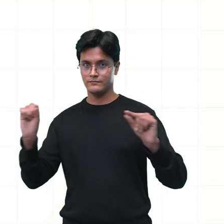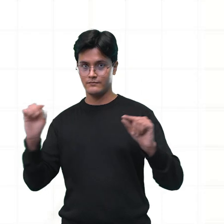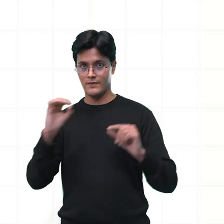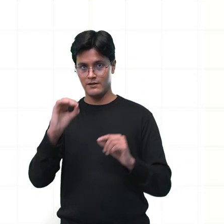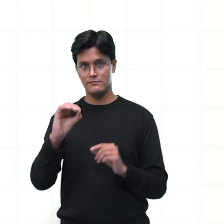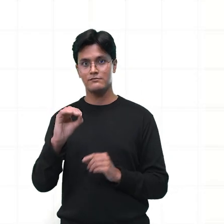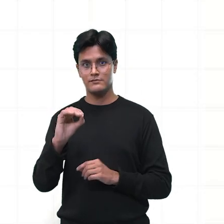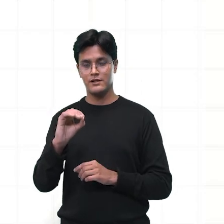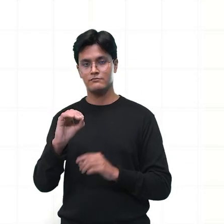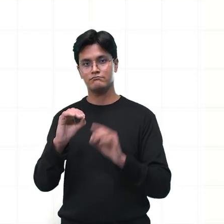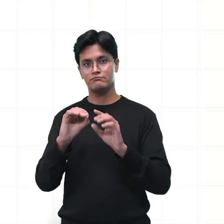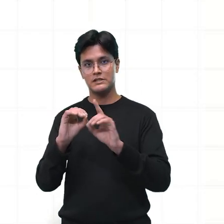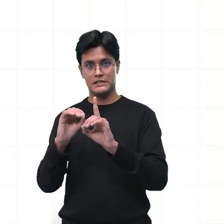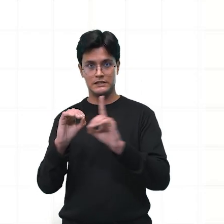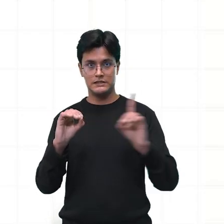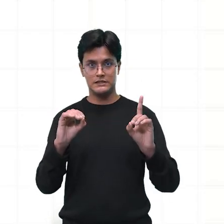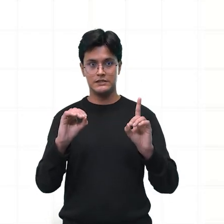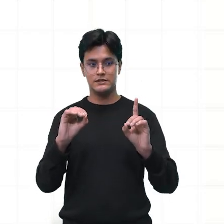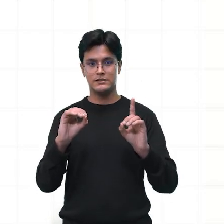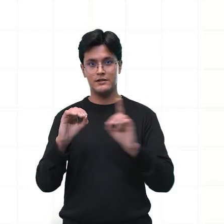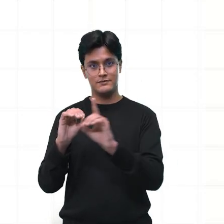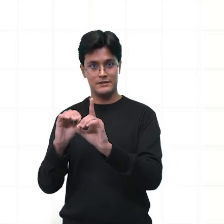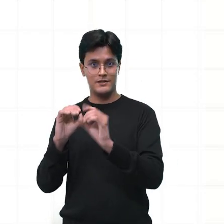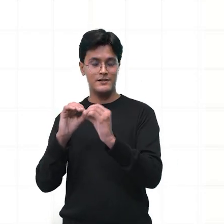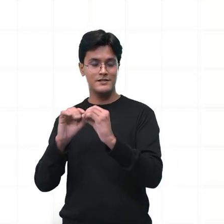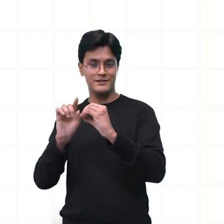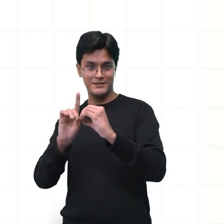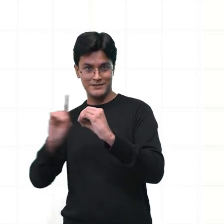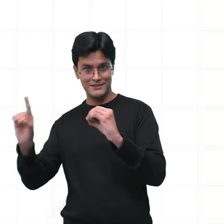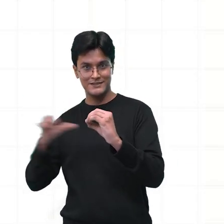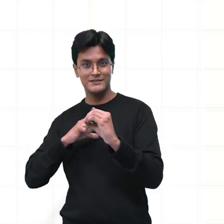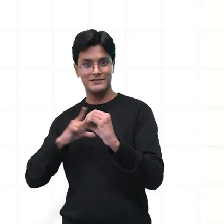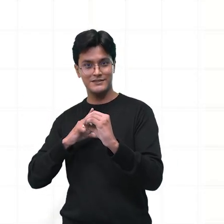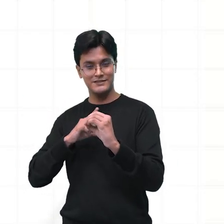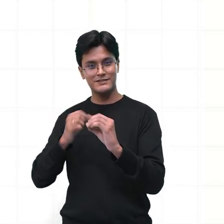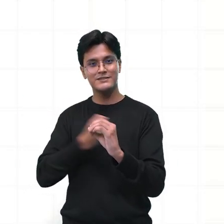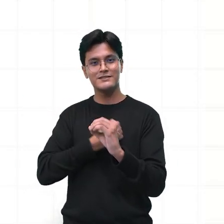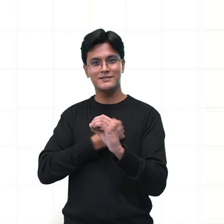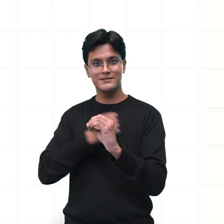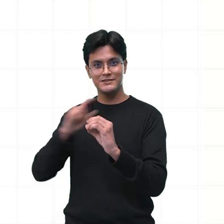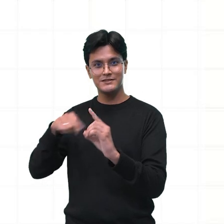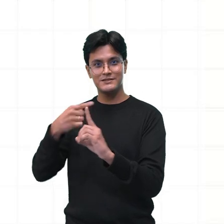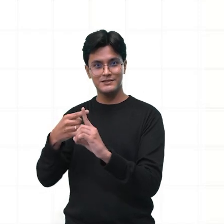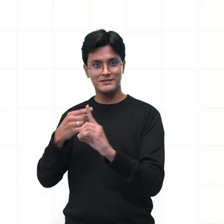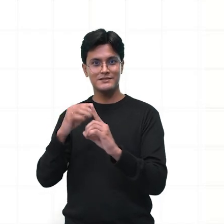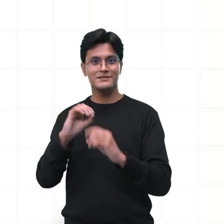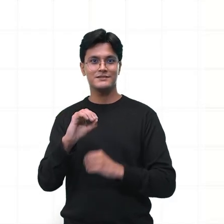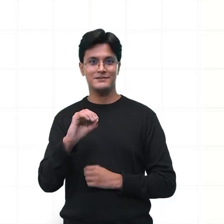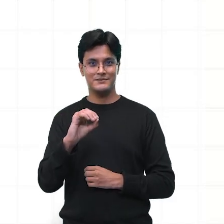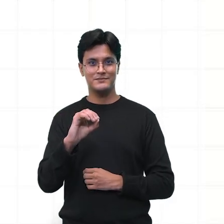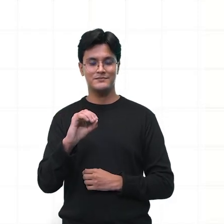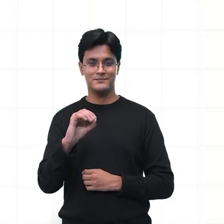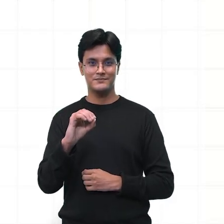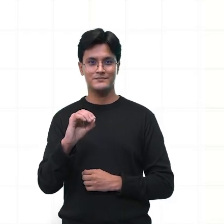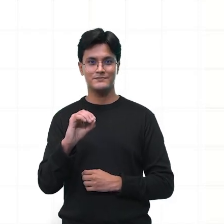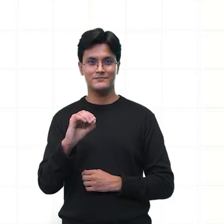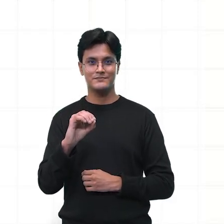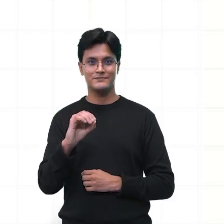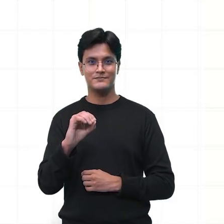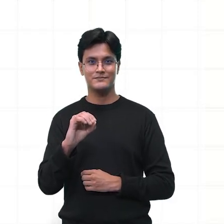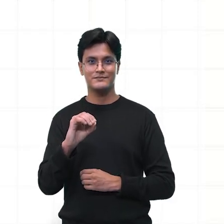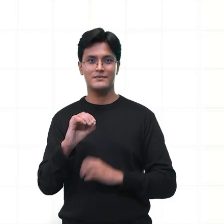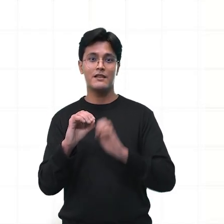do zero, nós temos os números positivos, então 1, 2, 3, e é infinito para a